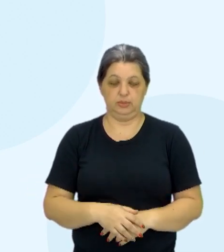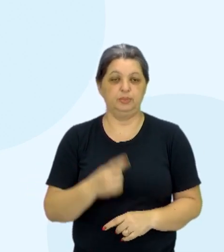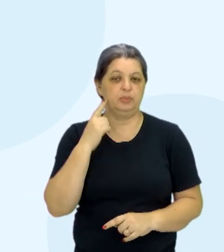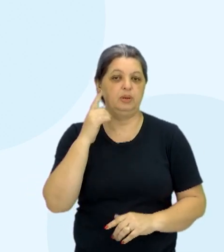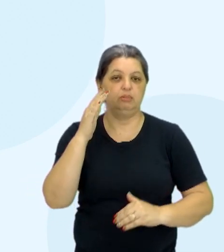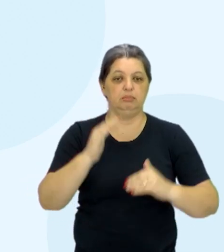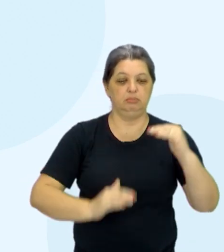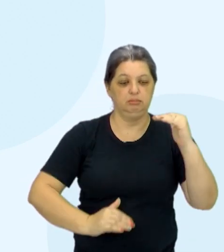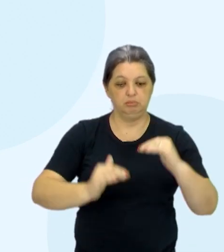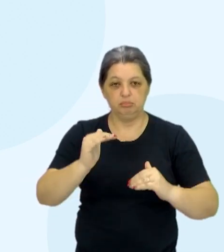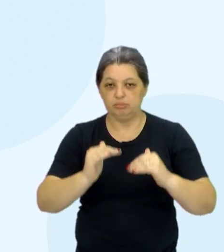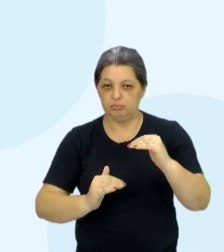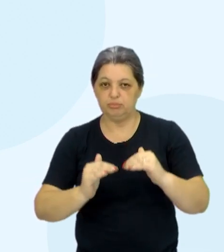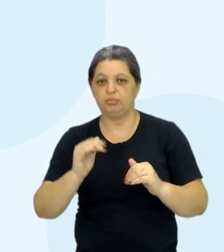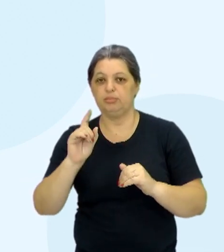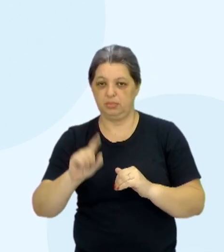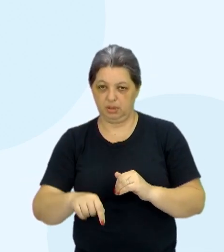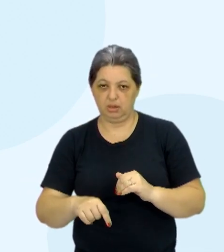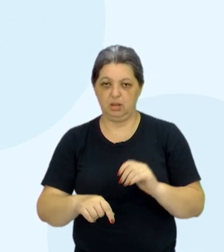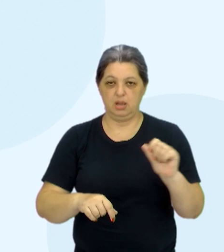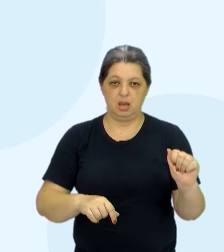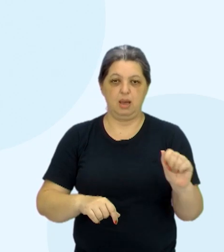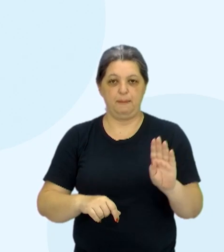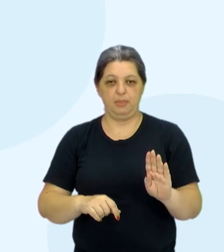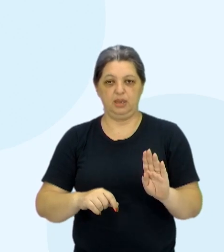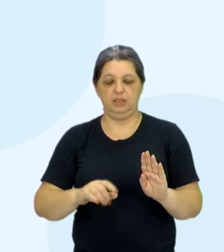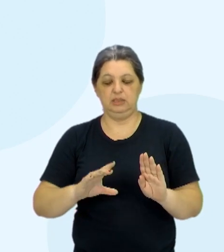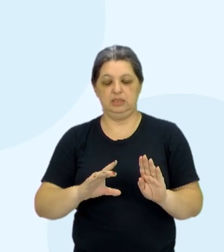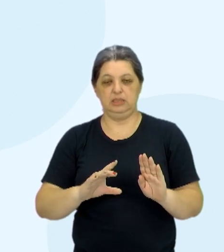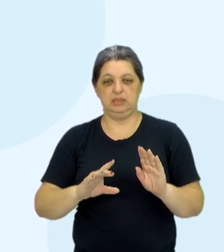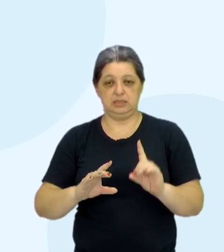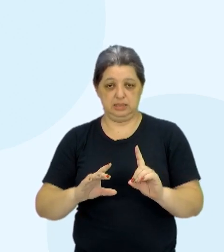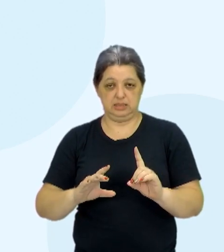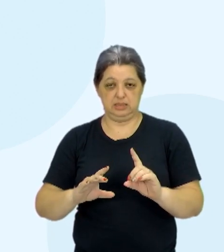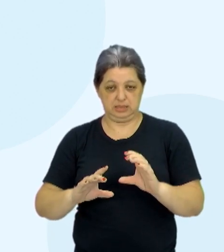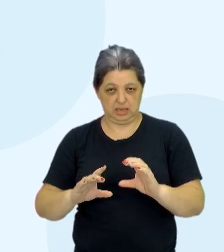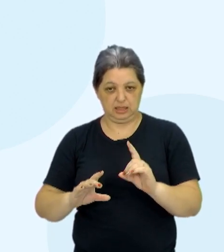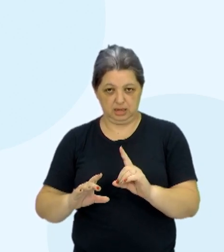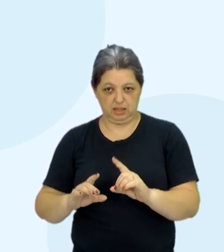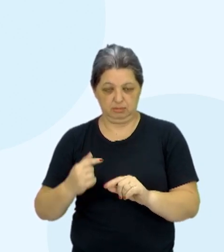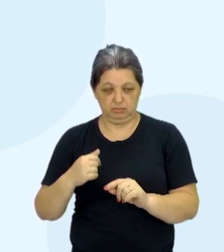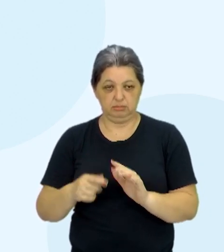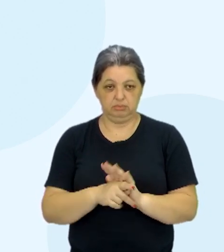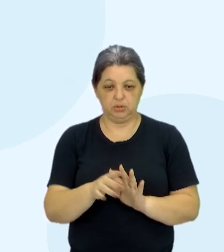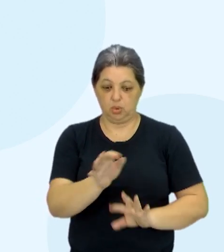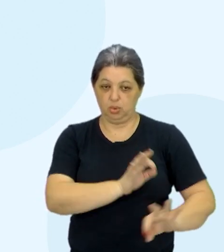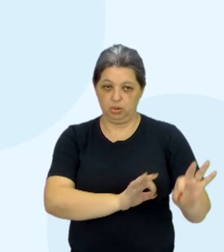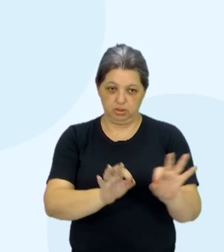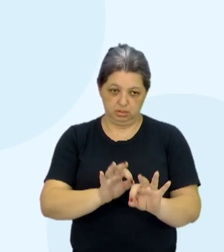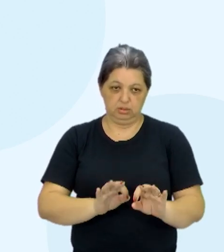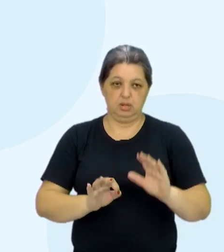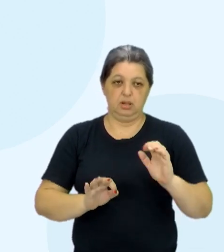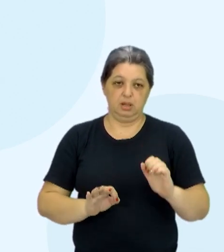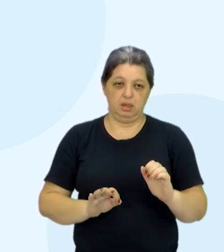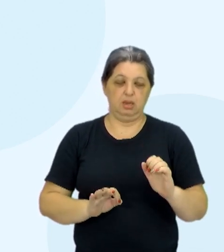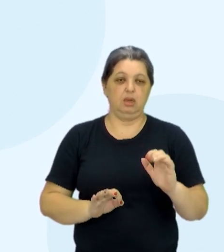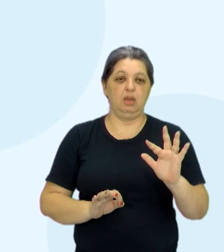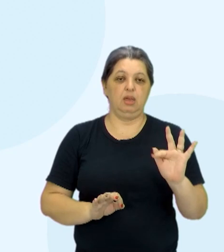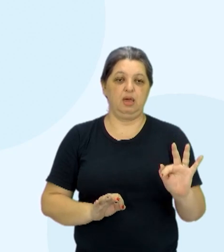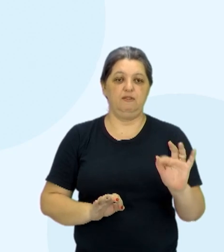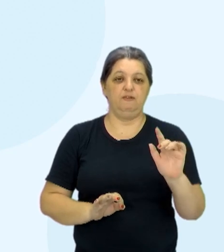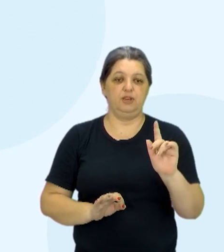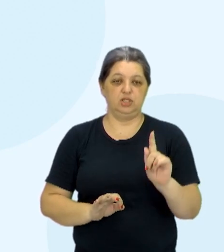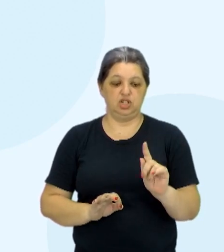os segmentos AB e CD, quero que monte esta razão, e esta razão EF e GH